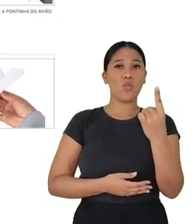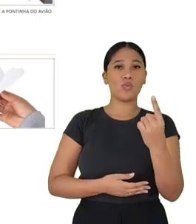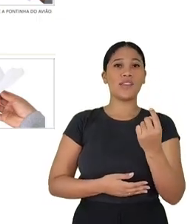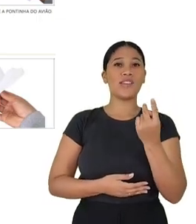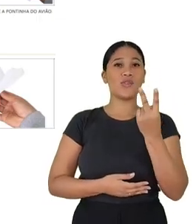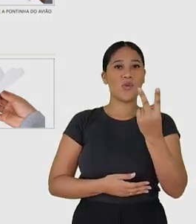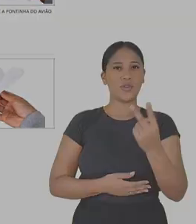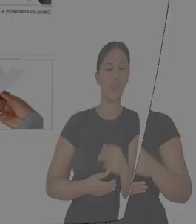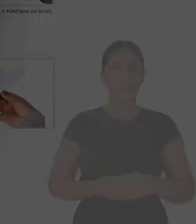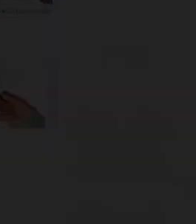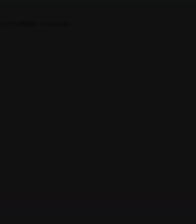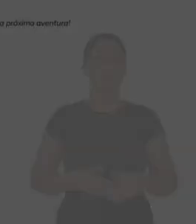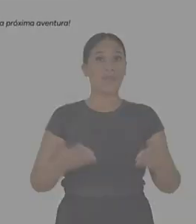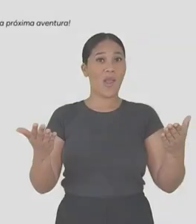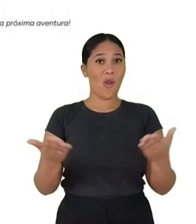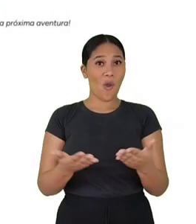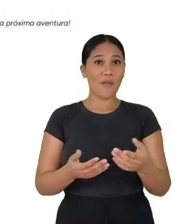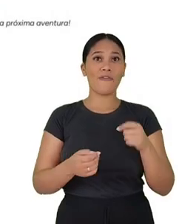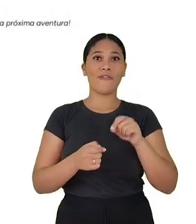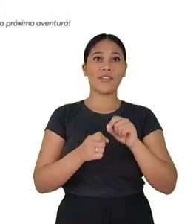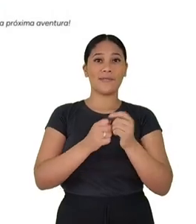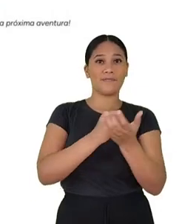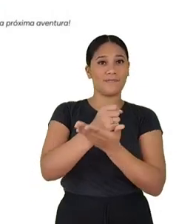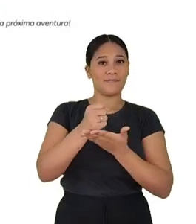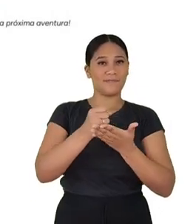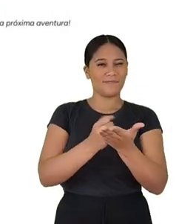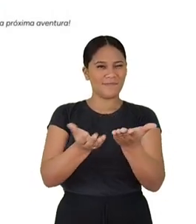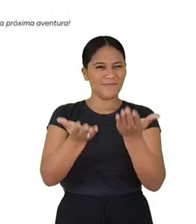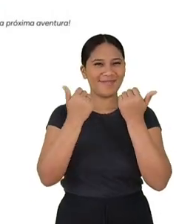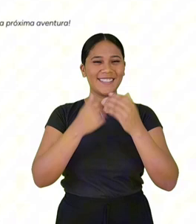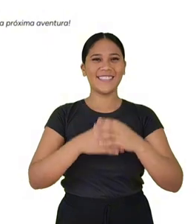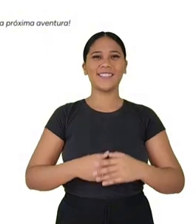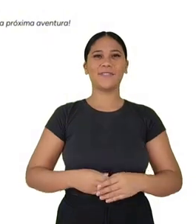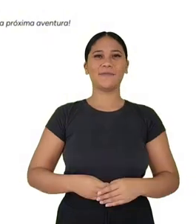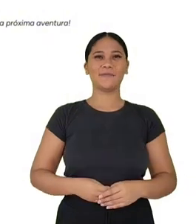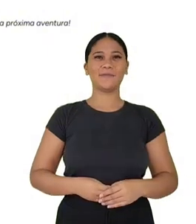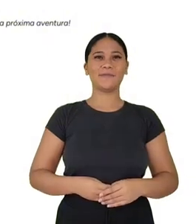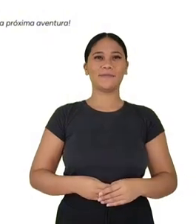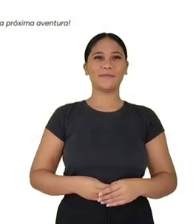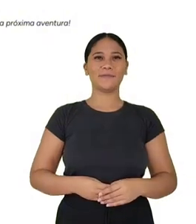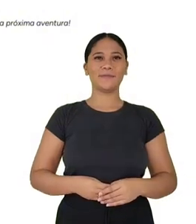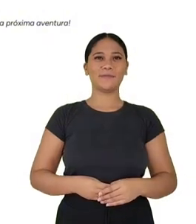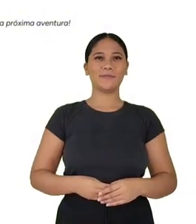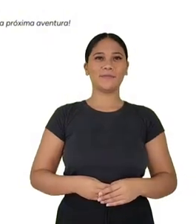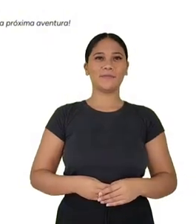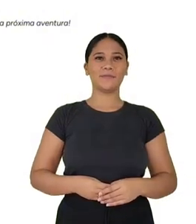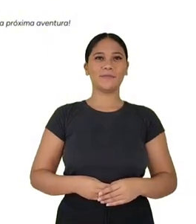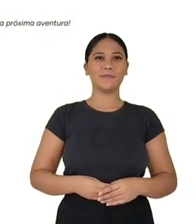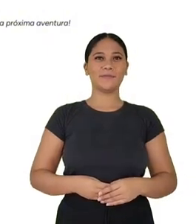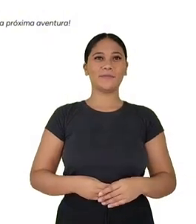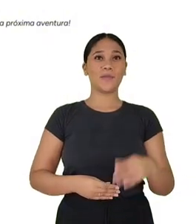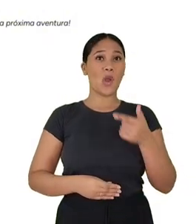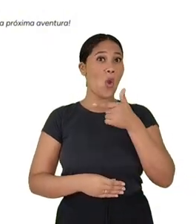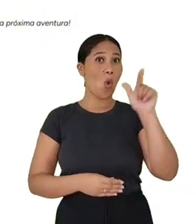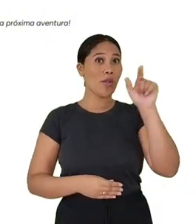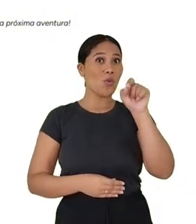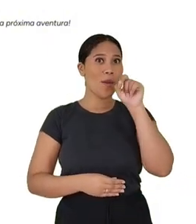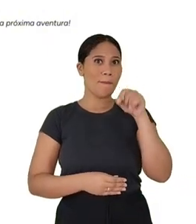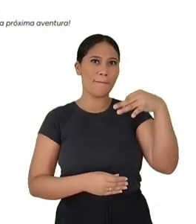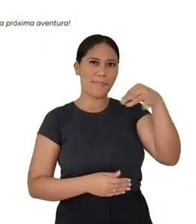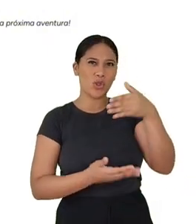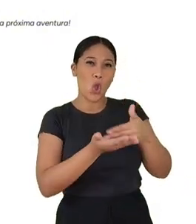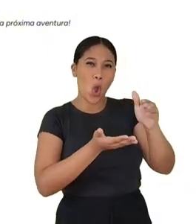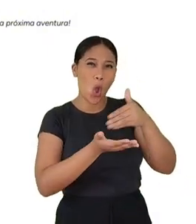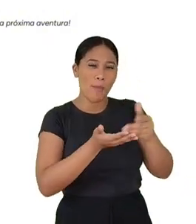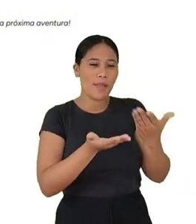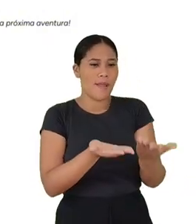e repita o passo 1 e 2. Agora vamos construir o lançador do avião. Passo 6. Pegue a